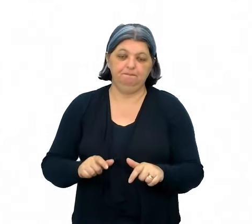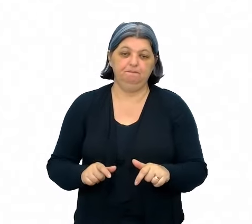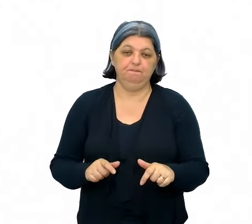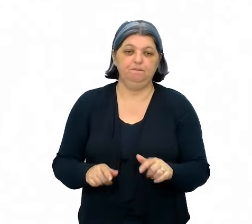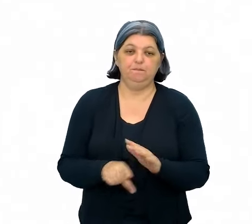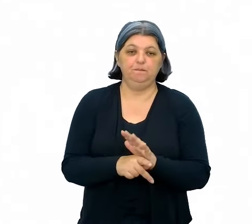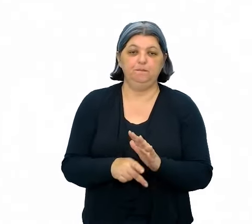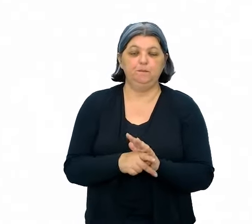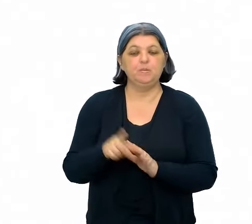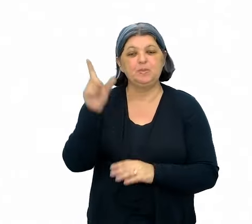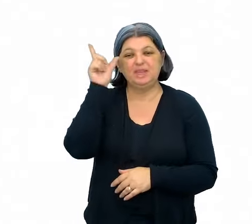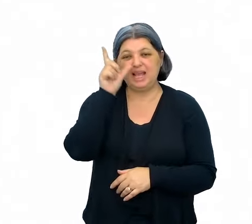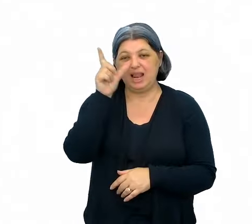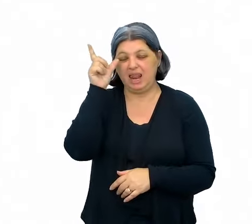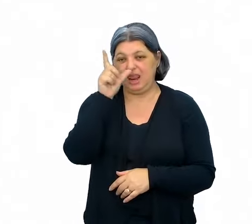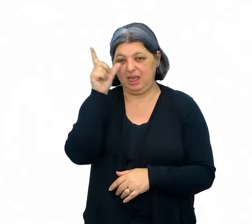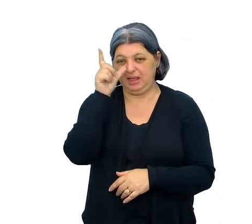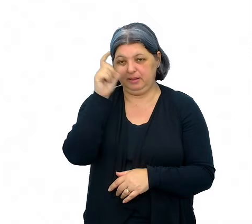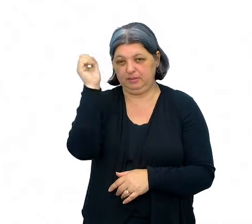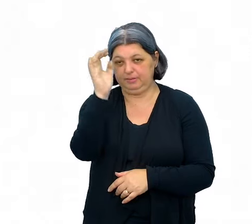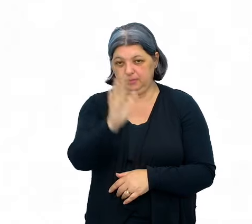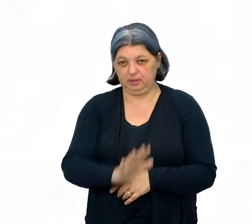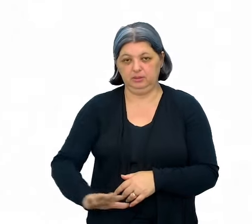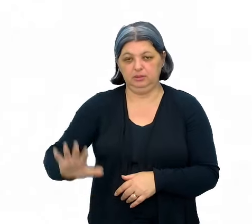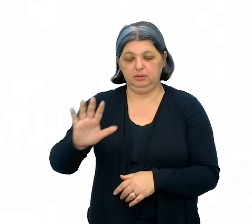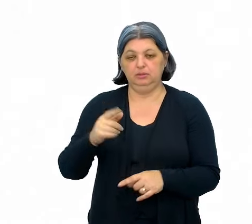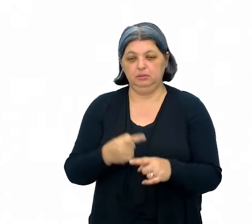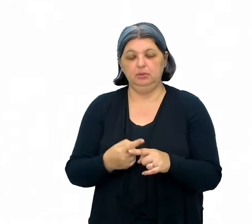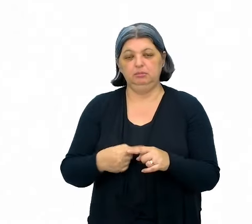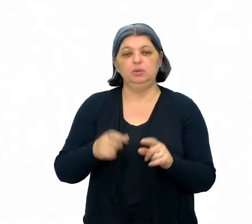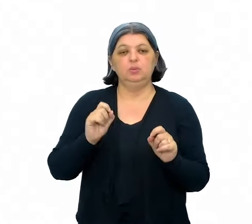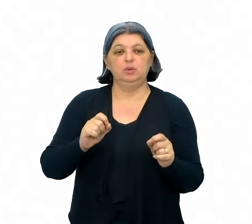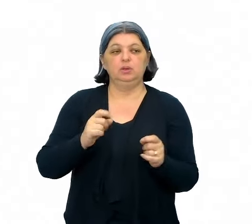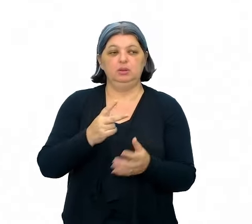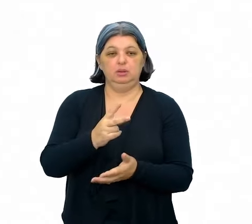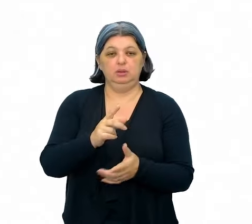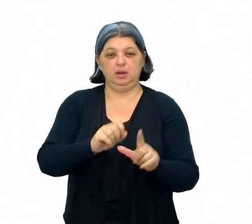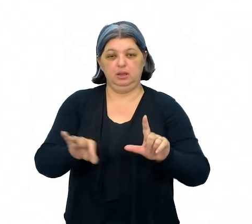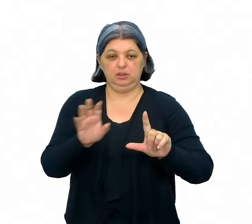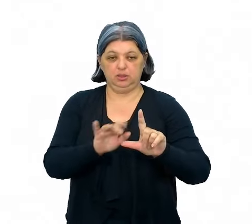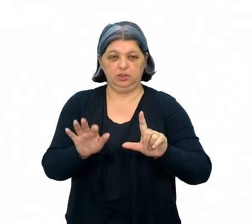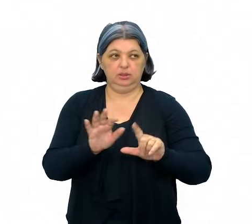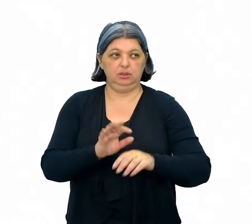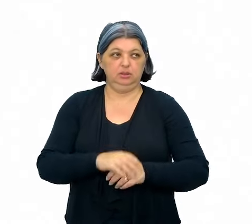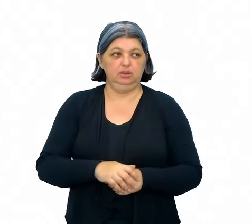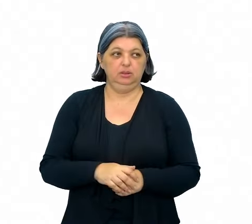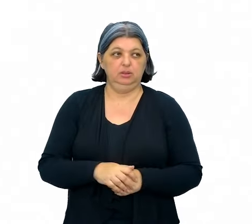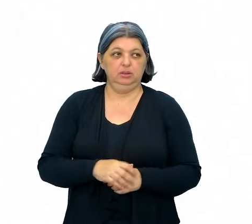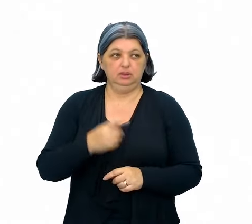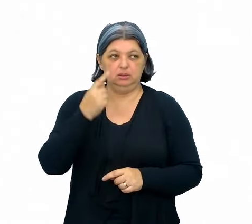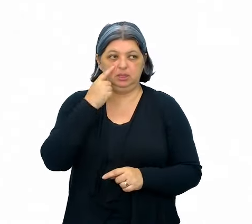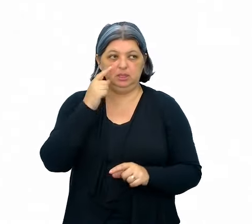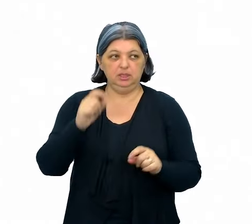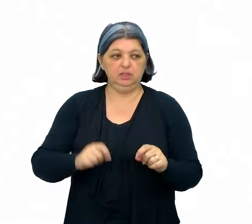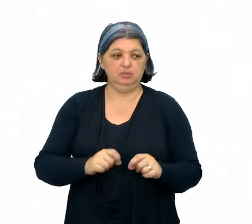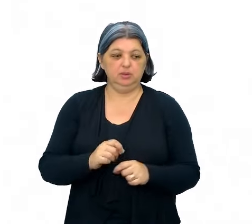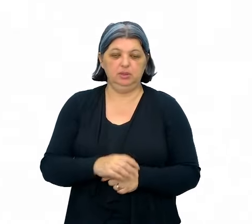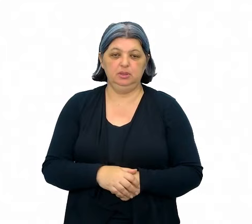lenda brasileira dentro da sequência didática estudada. No entanto, devemos valorizar um